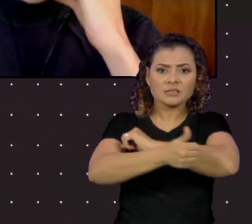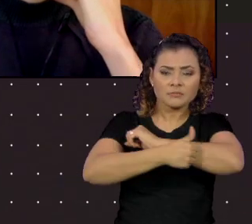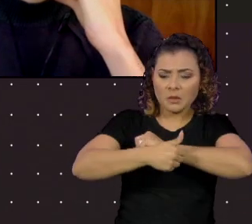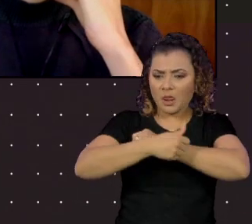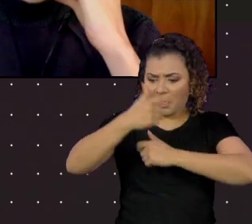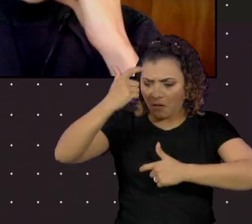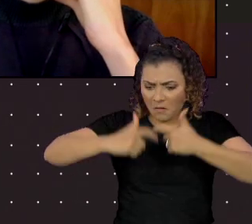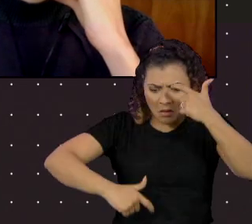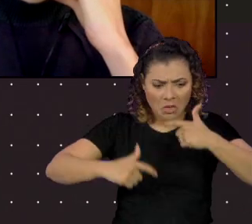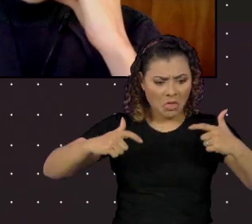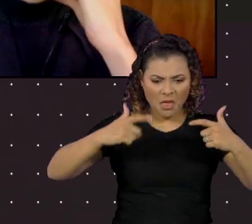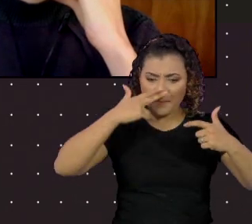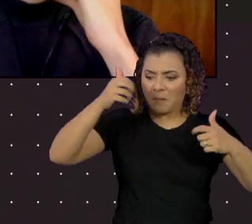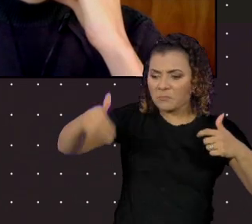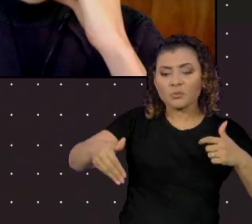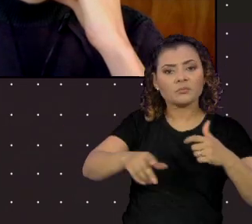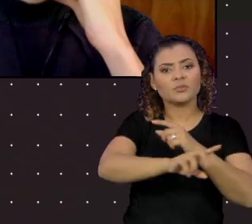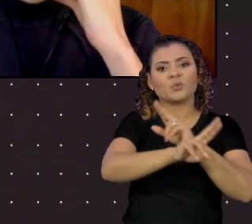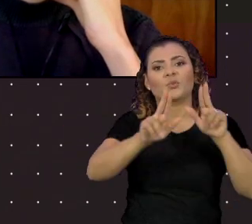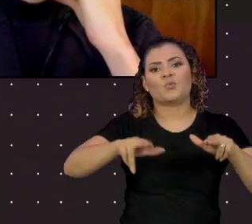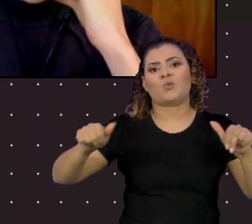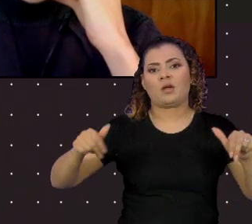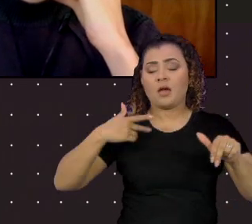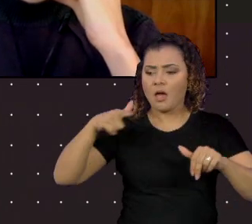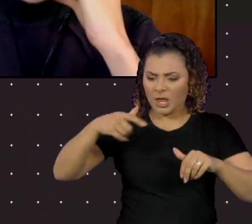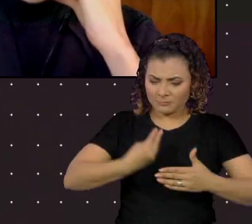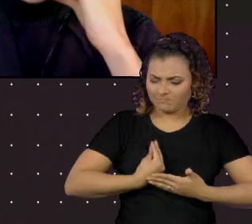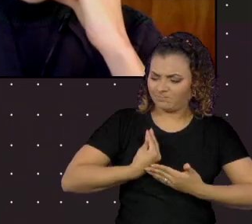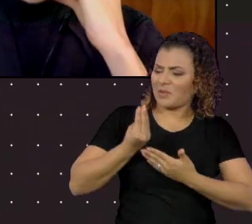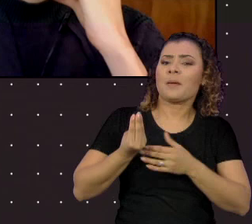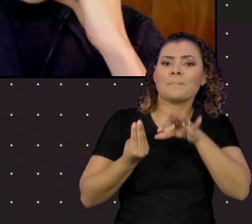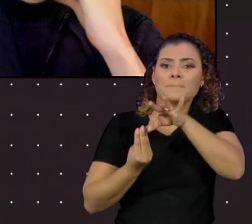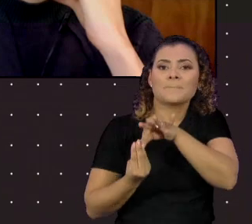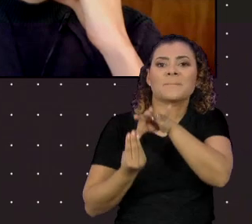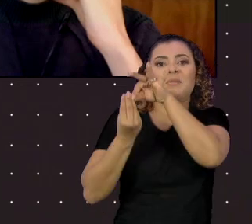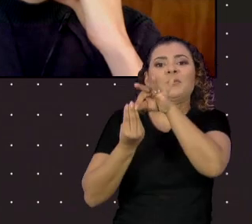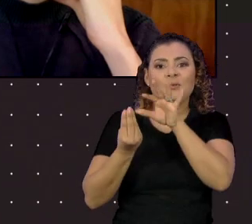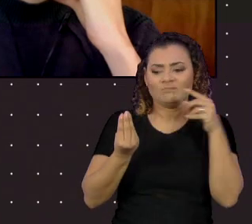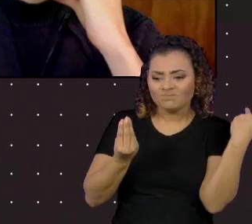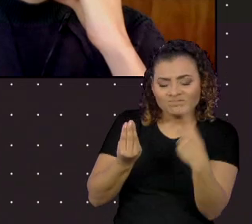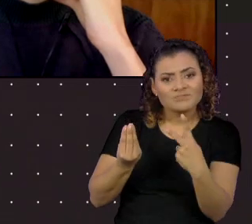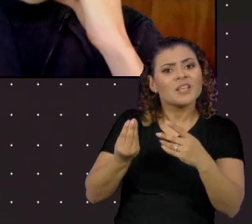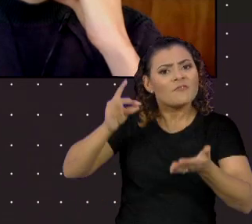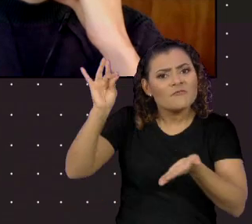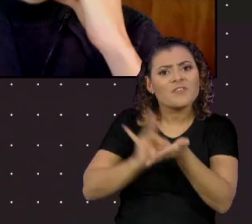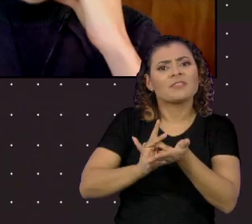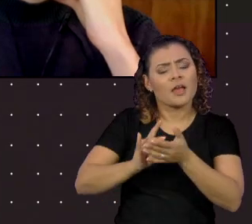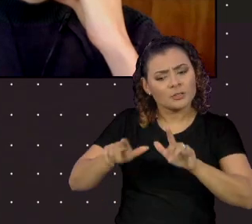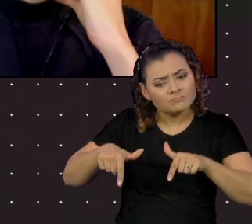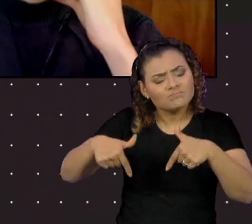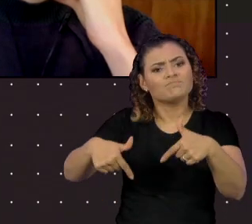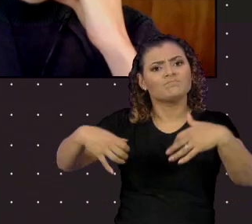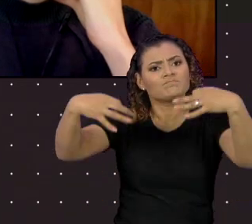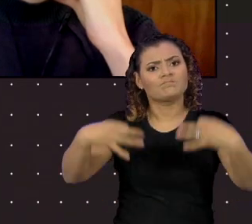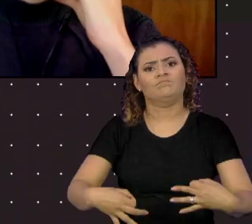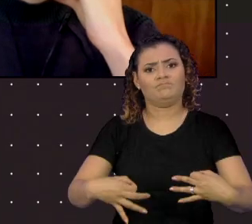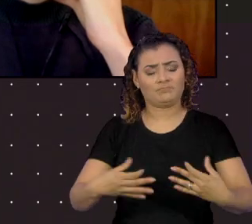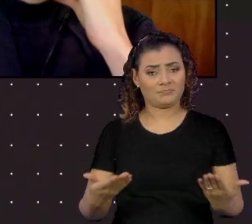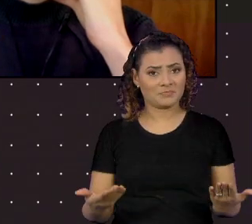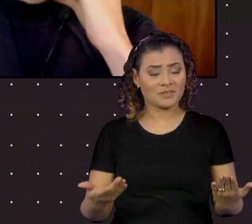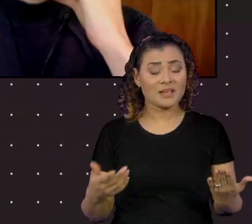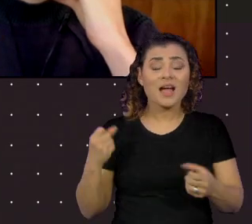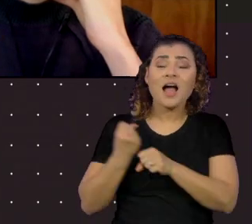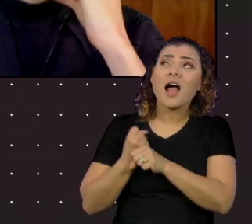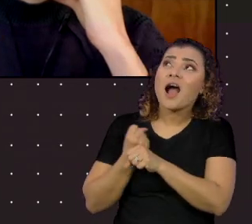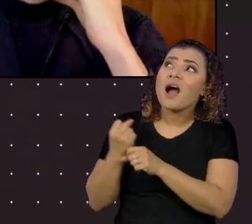trabalho. Eu a admiro demais, demais, demais, a sua sinceridade. Em nenhum momento, nesses